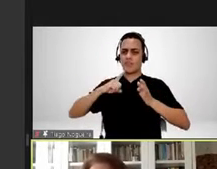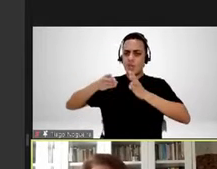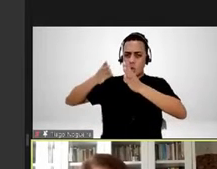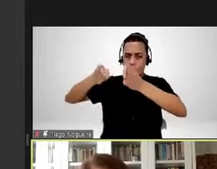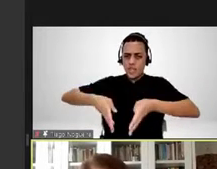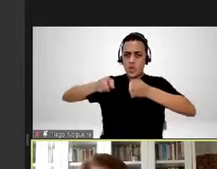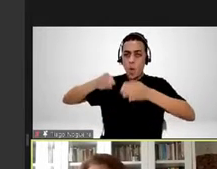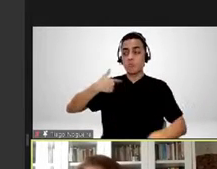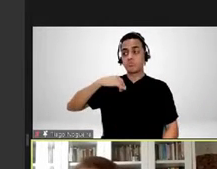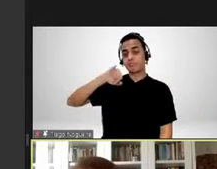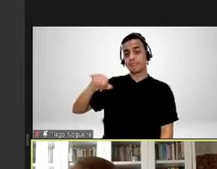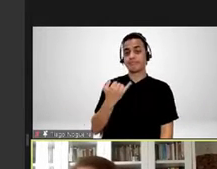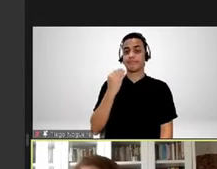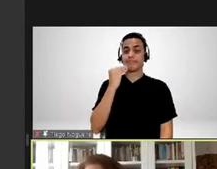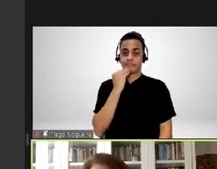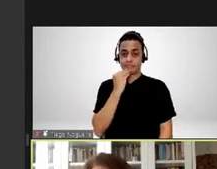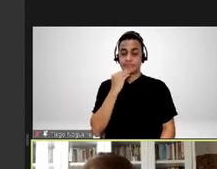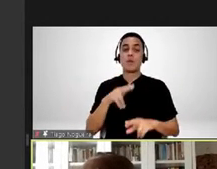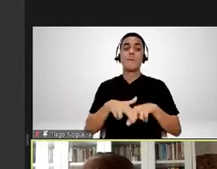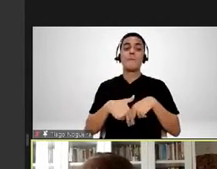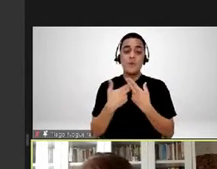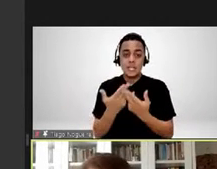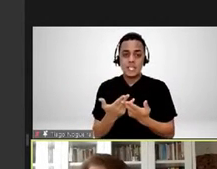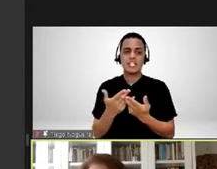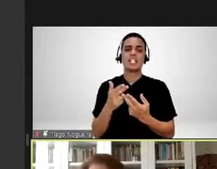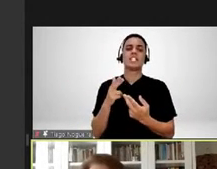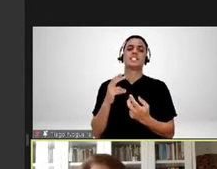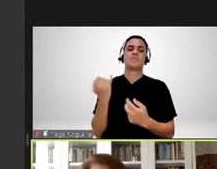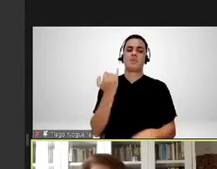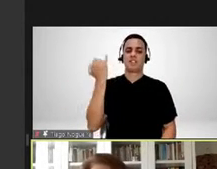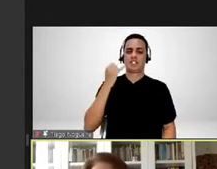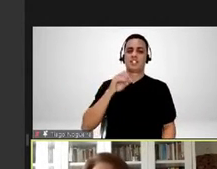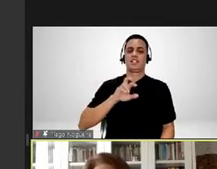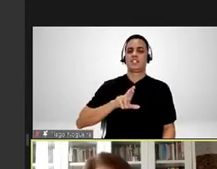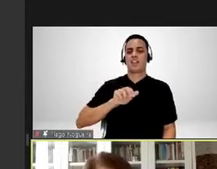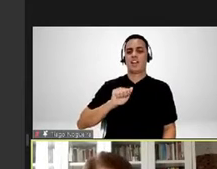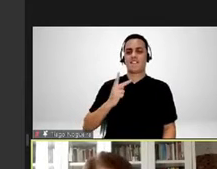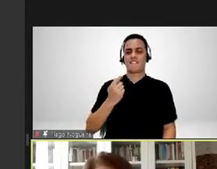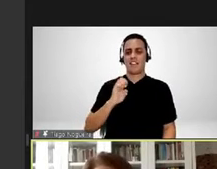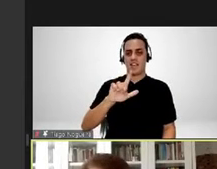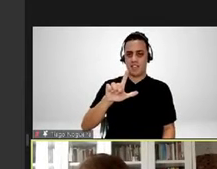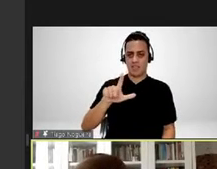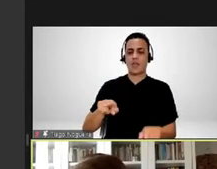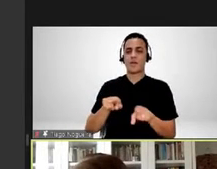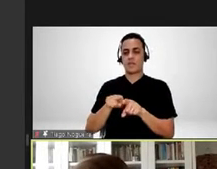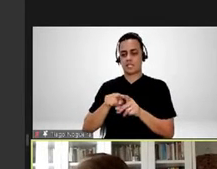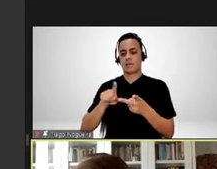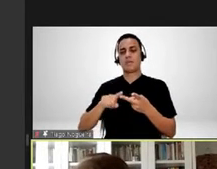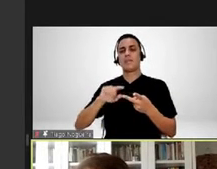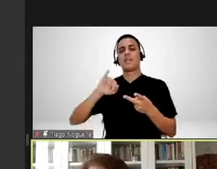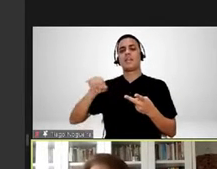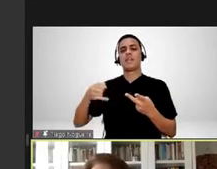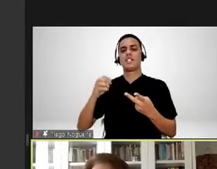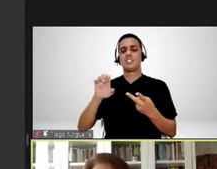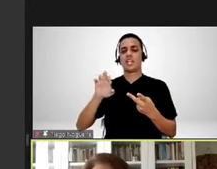dos professores Rafael e Jerusa Samu como agentes de transformação do Centro de